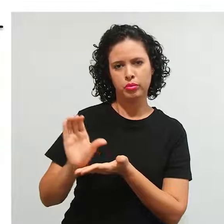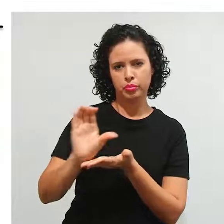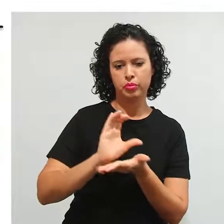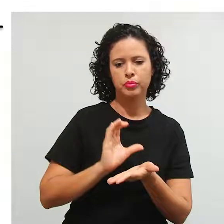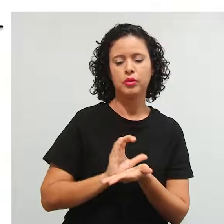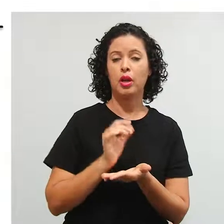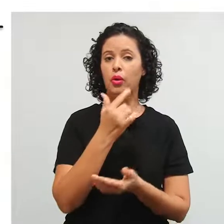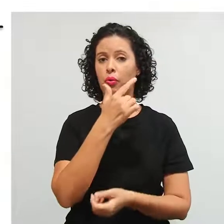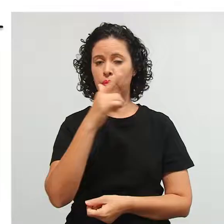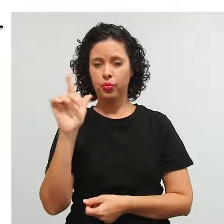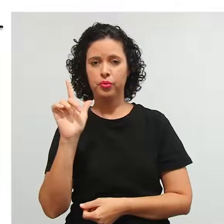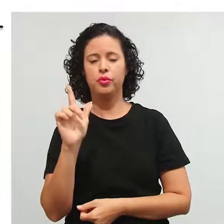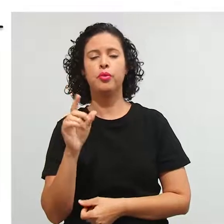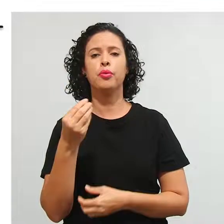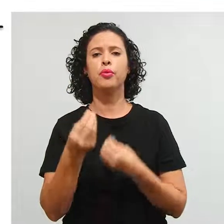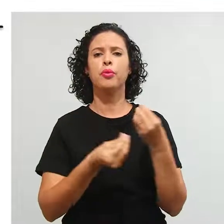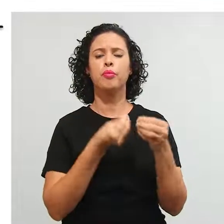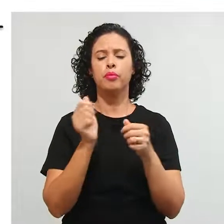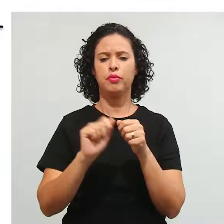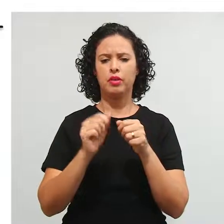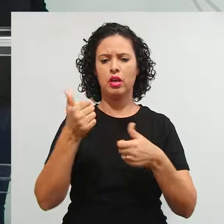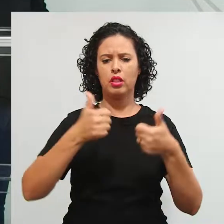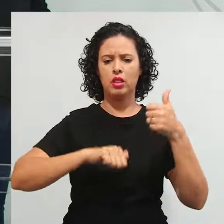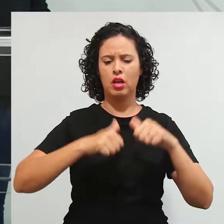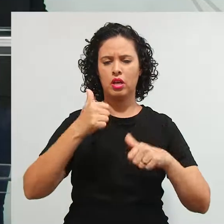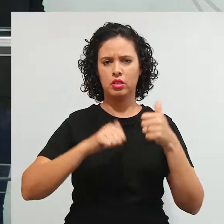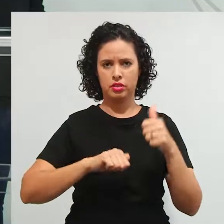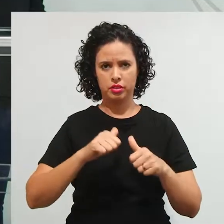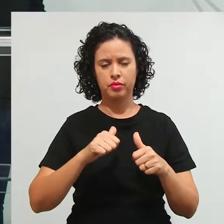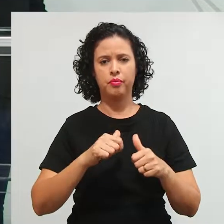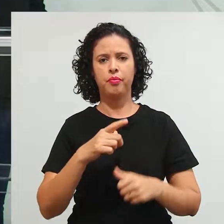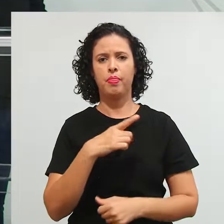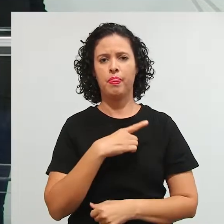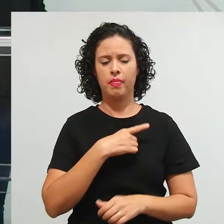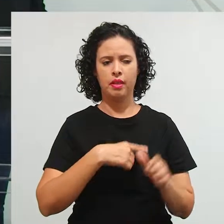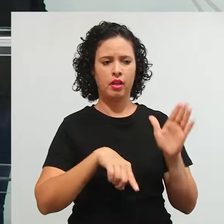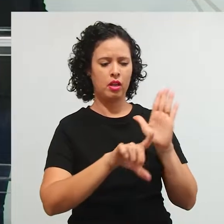possibilidade. Como que eu faço essa análise, professor? Então, a Lei